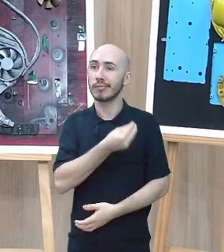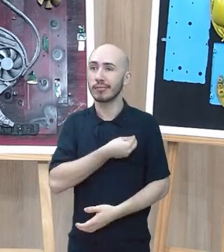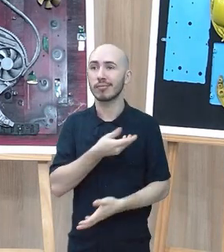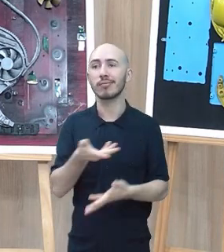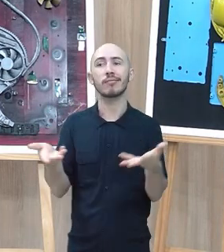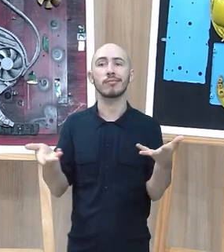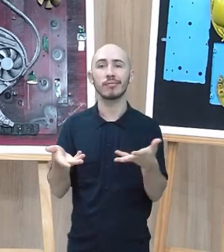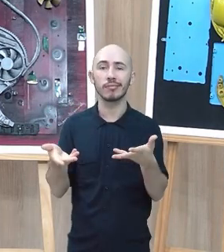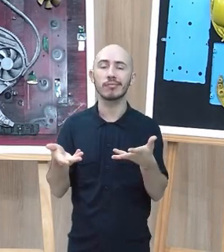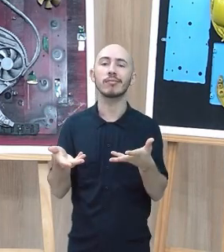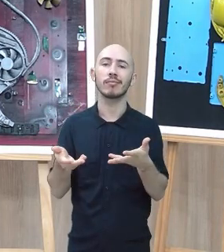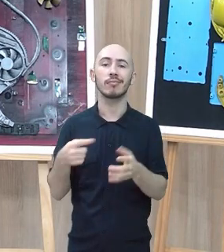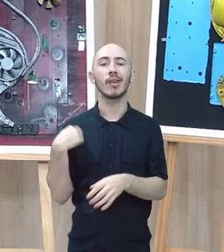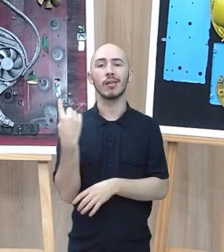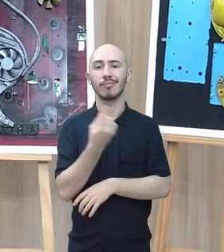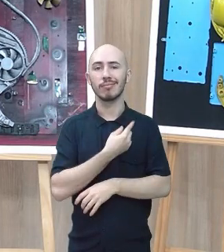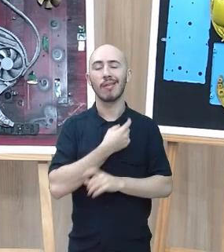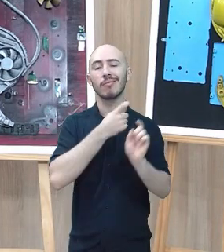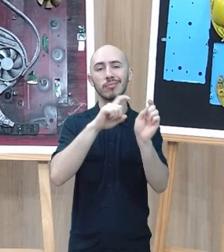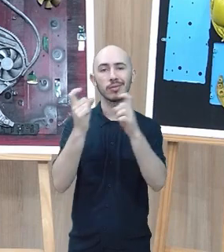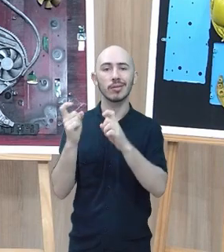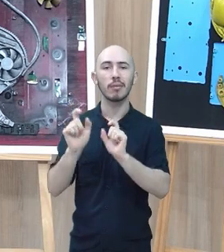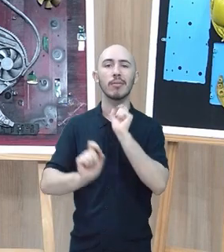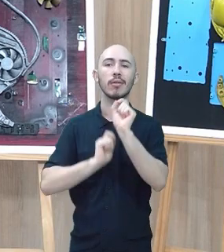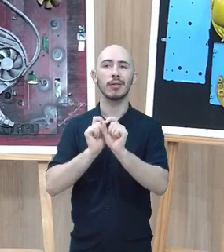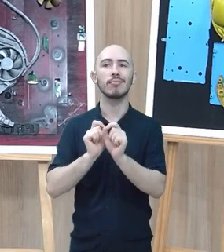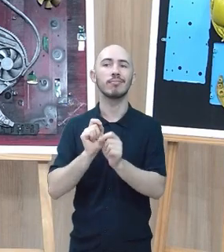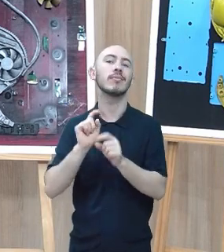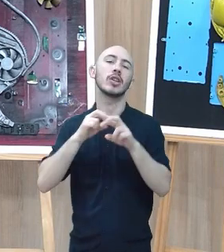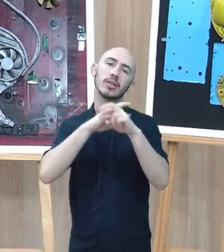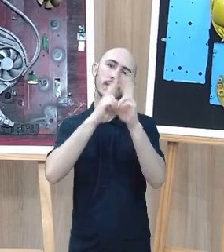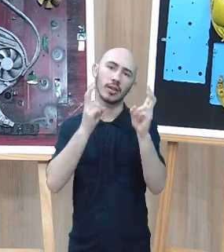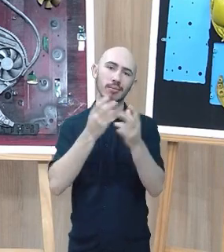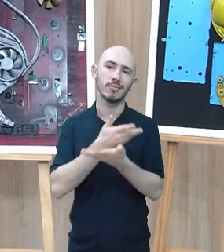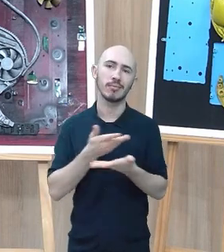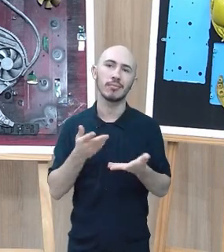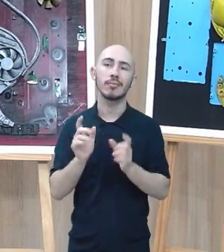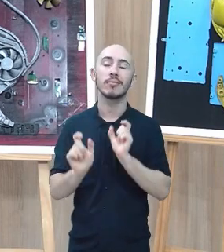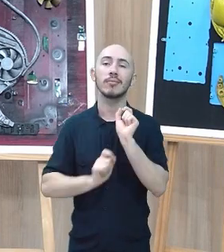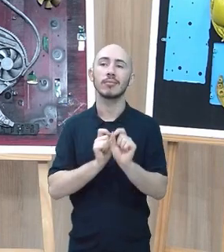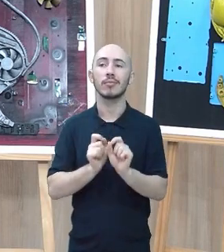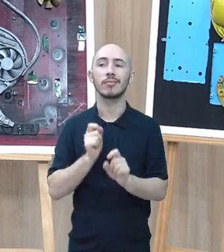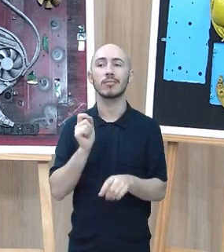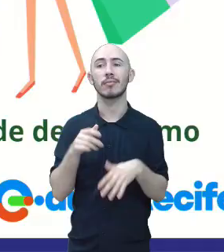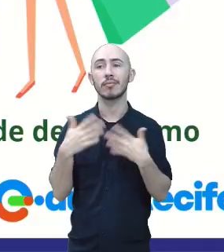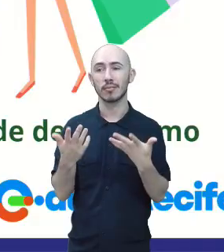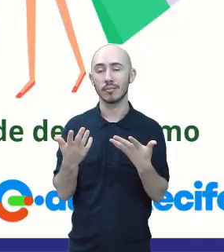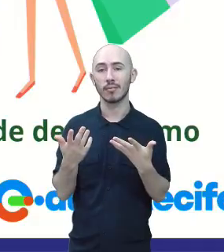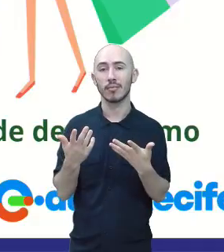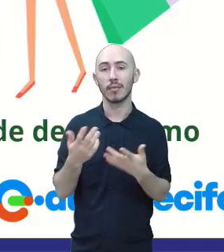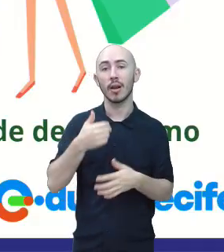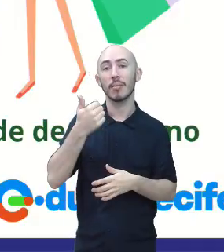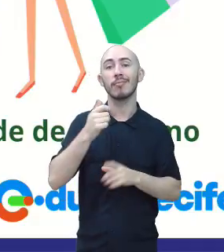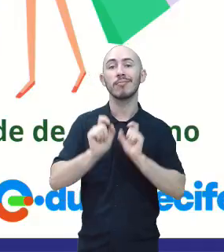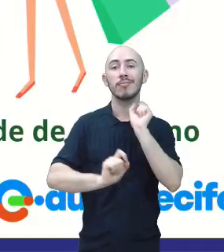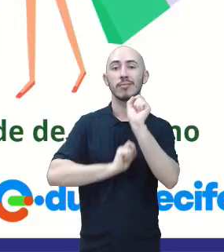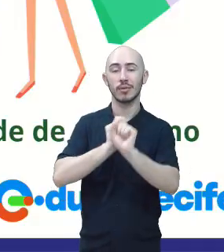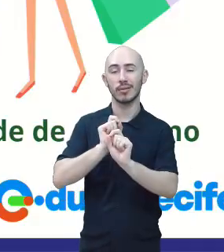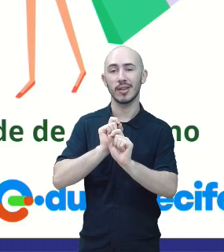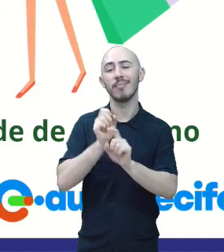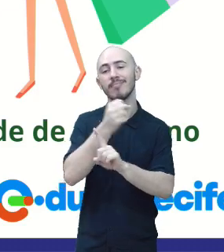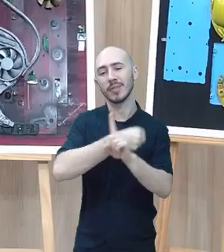Atualmente, né, a gente discute muito essa questão dos resíduos. Primeiro, porque a gente vive numa sociedade de consumo, né?